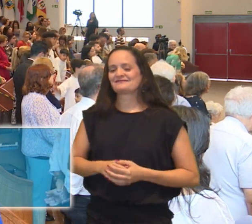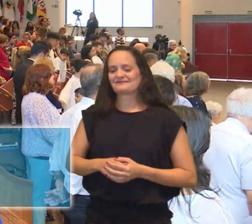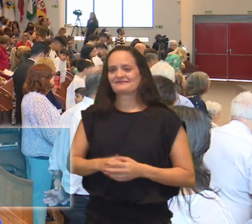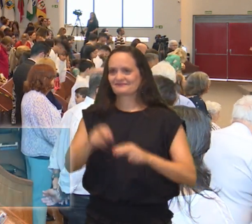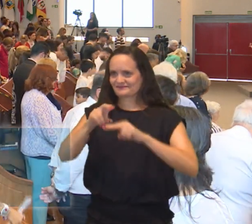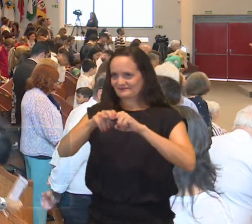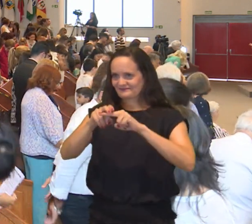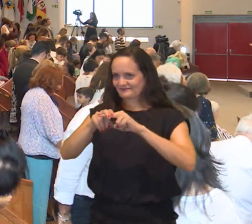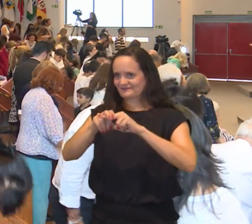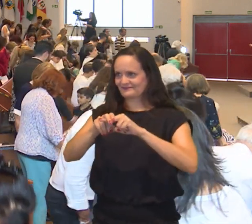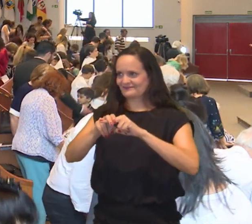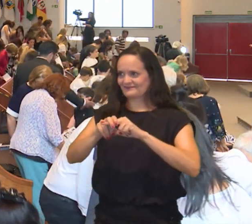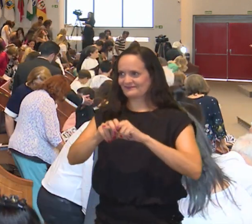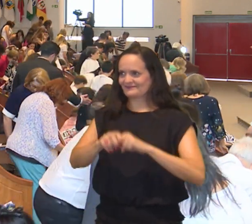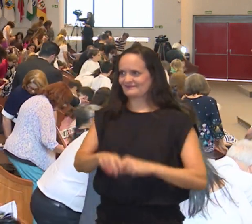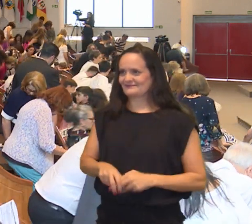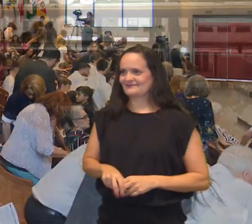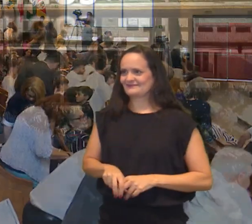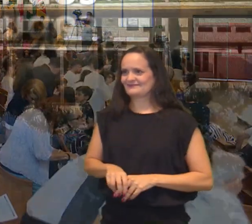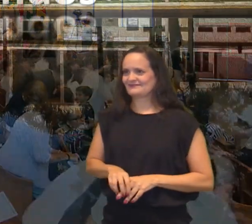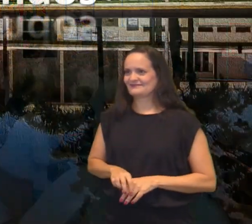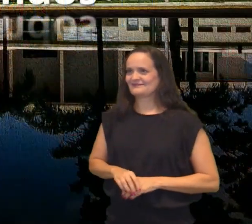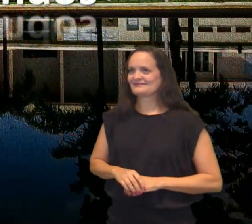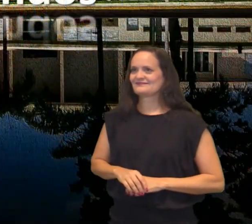Os irmãos podem sentar.